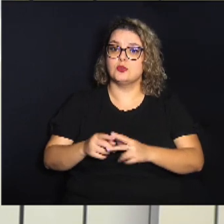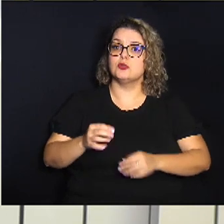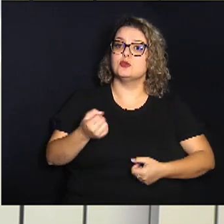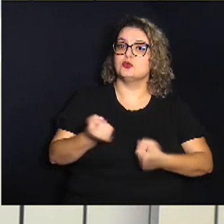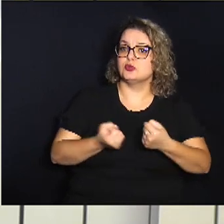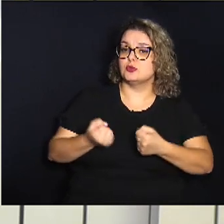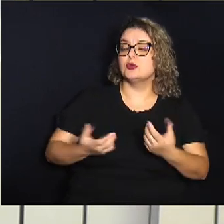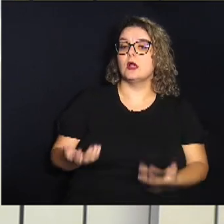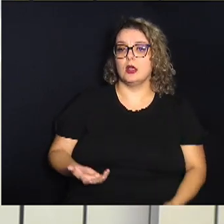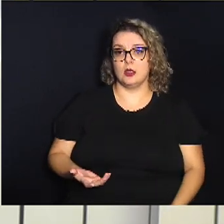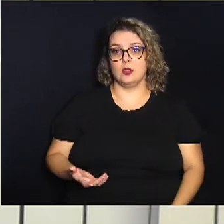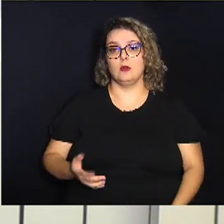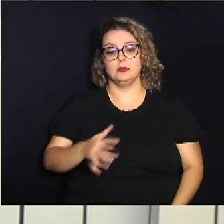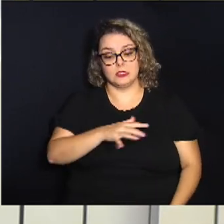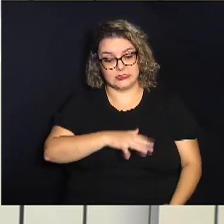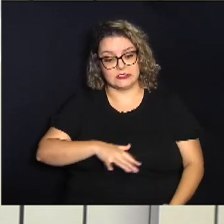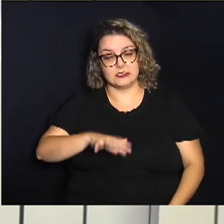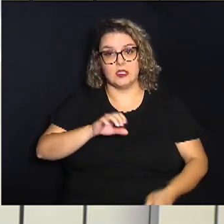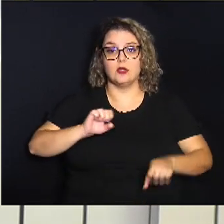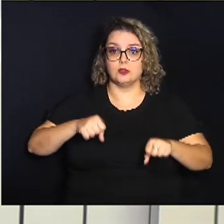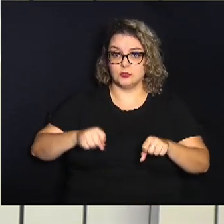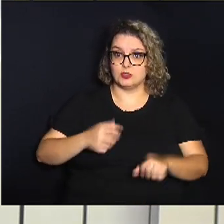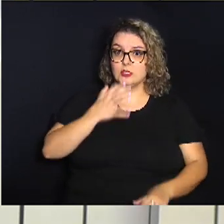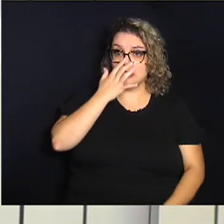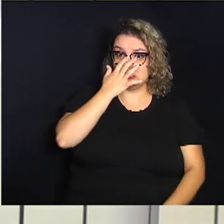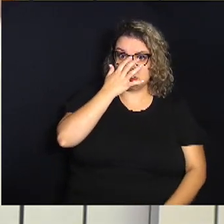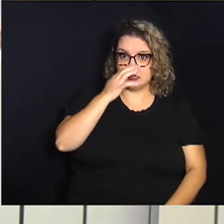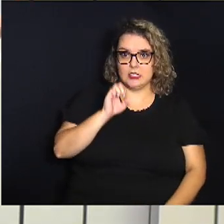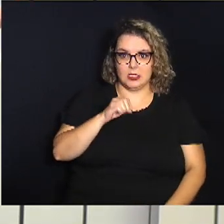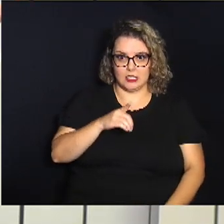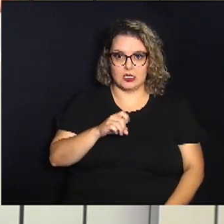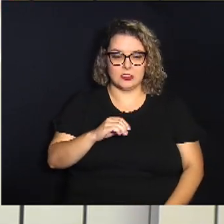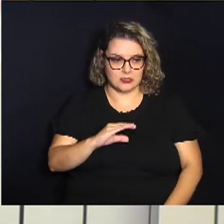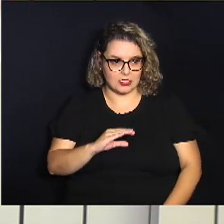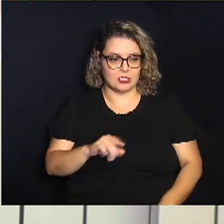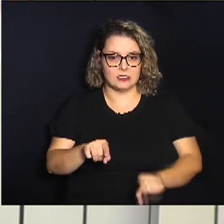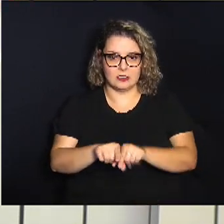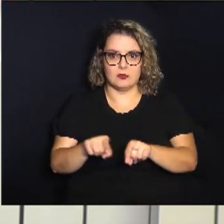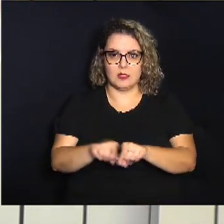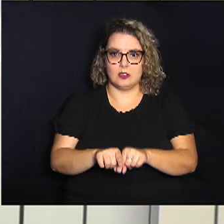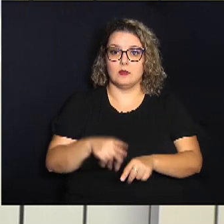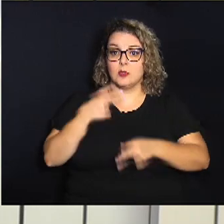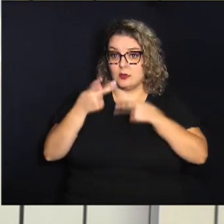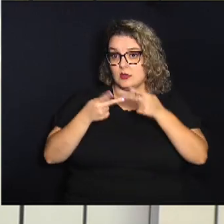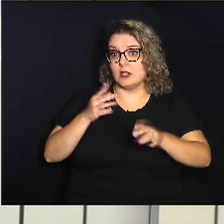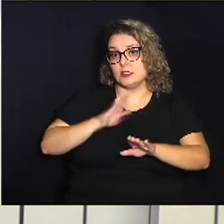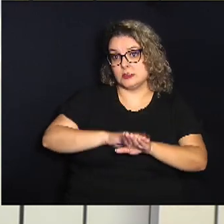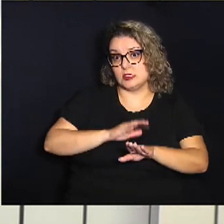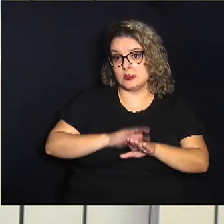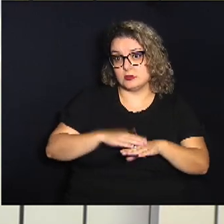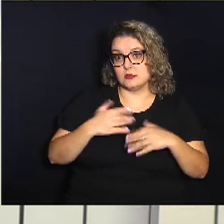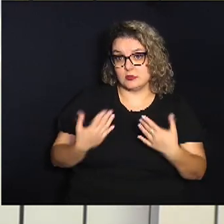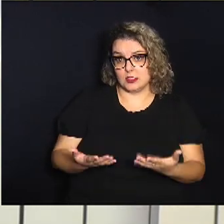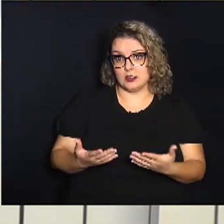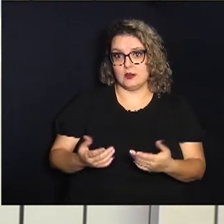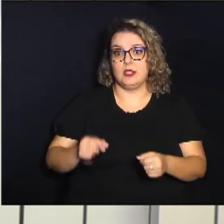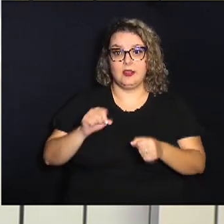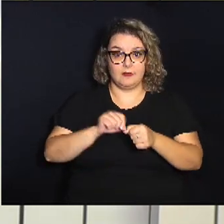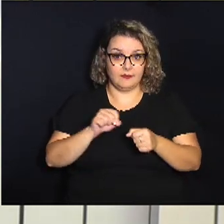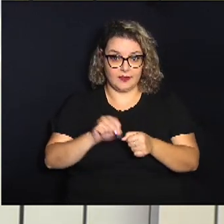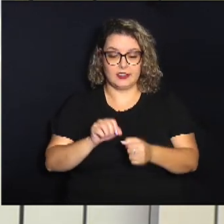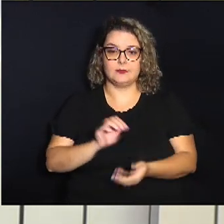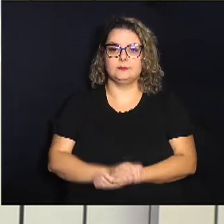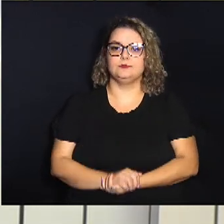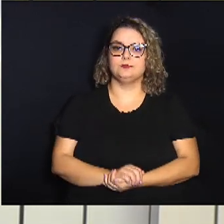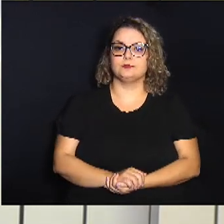veículos desta área e veicular da Indec também por contar sobre esta ação que está sendo realizada